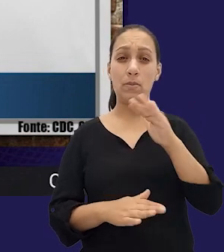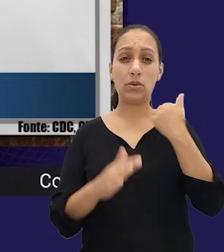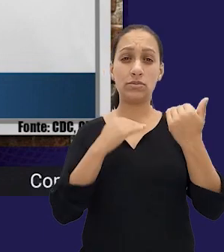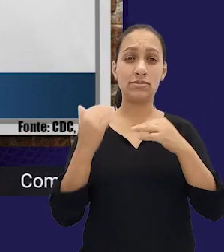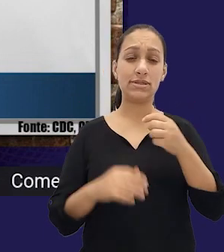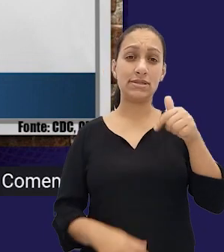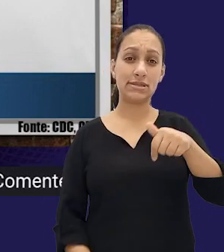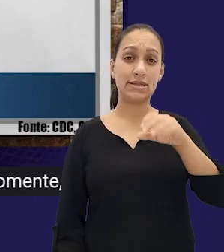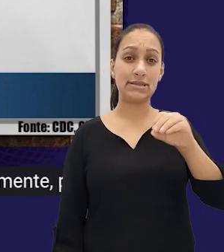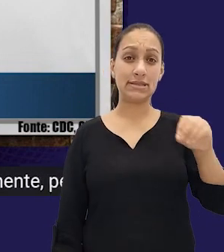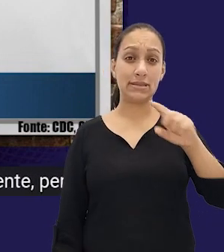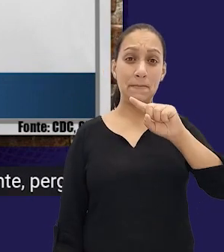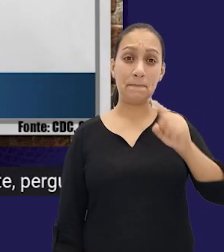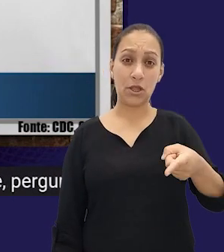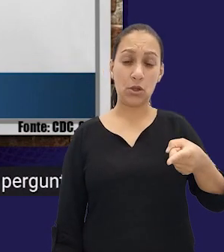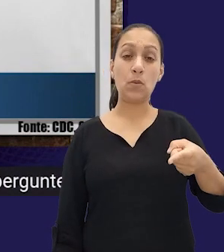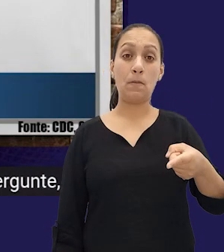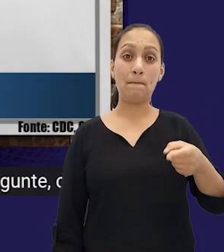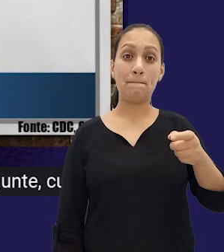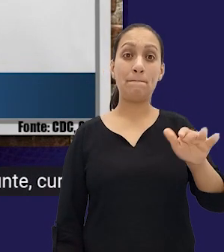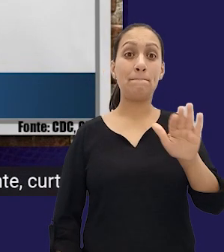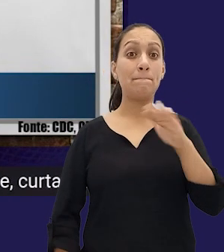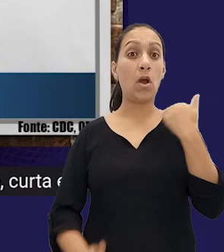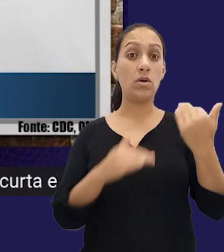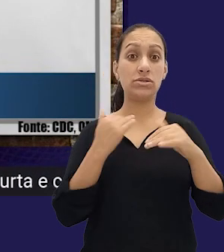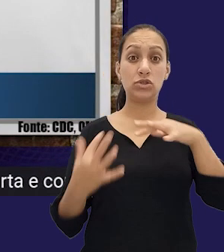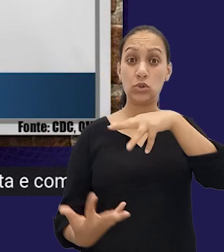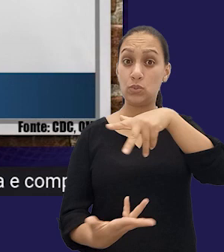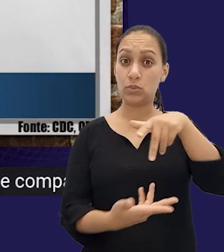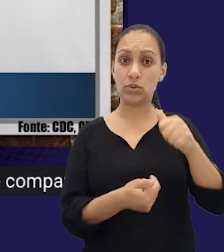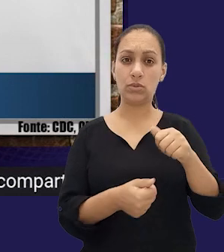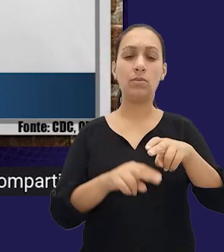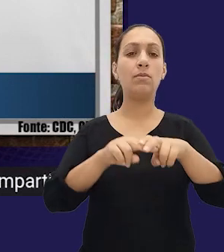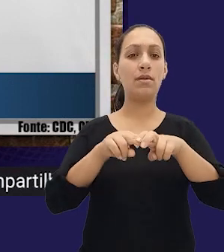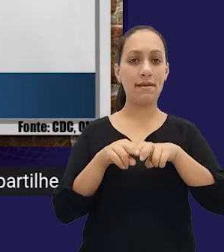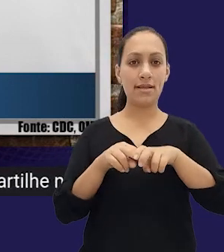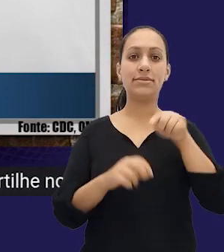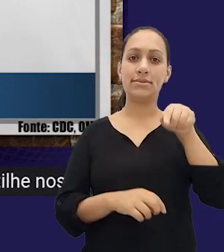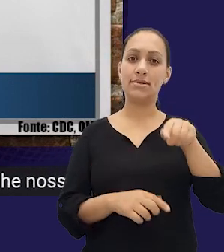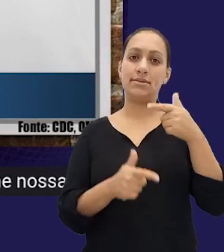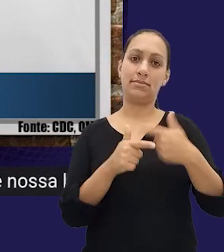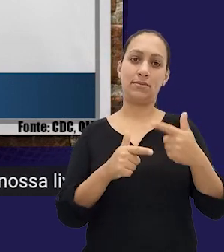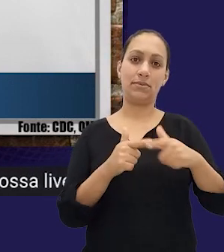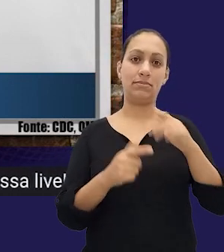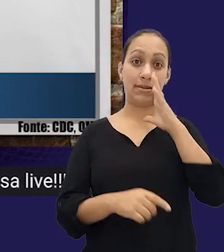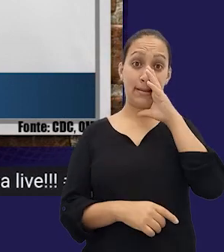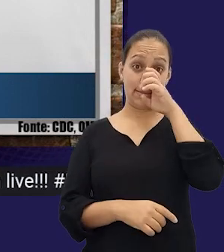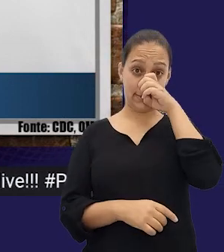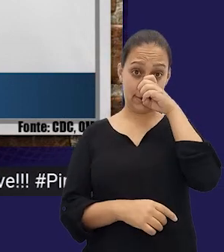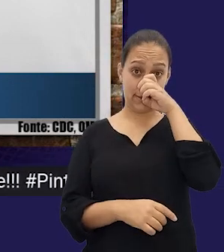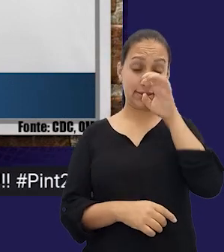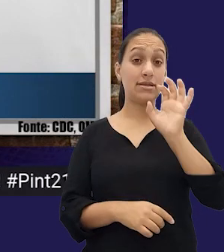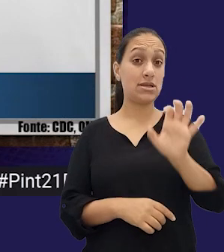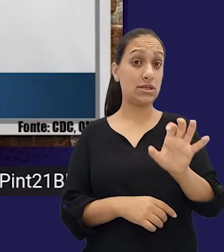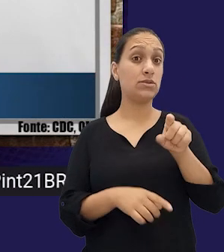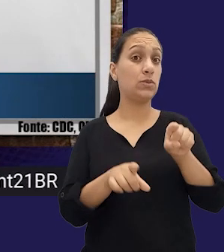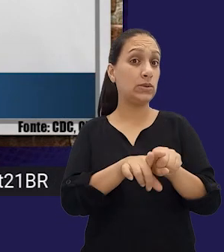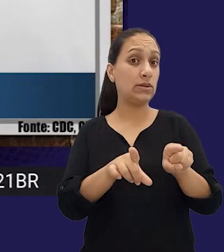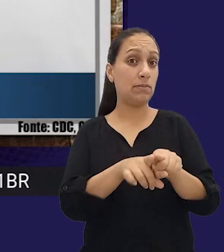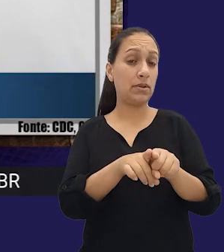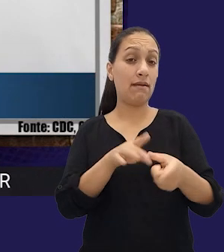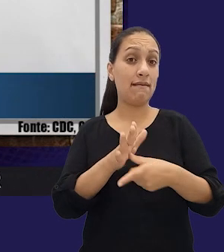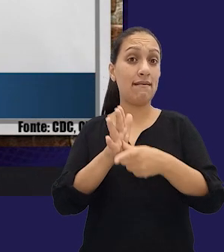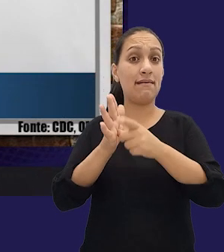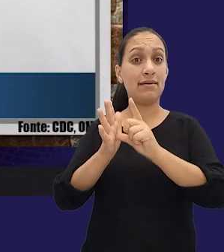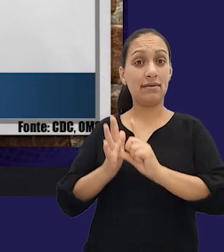perdas por ano no mundo, em razão desse mesmo problema da resistência. Isso também antes de